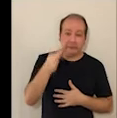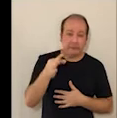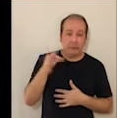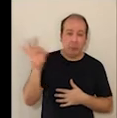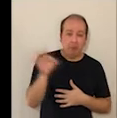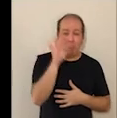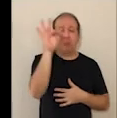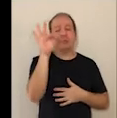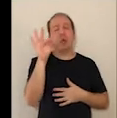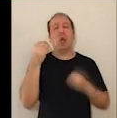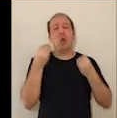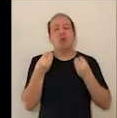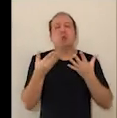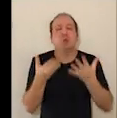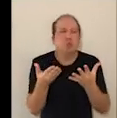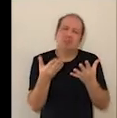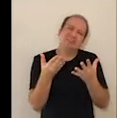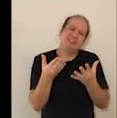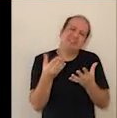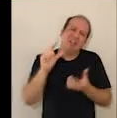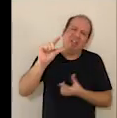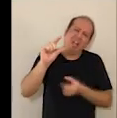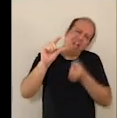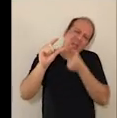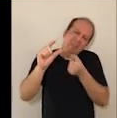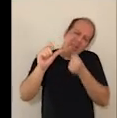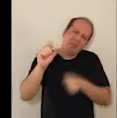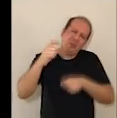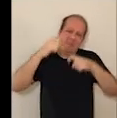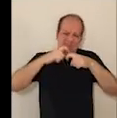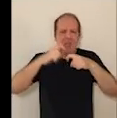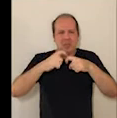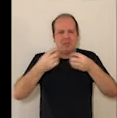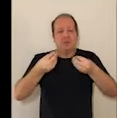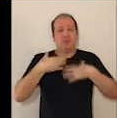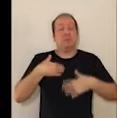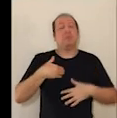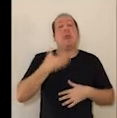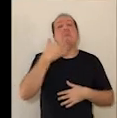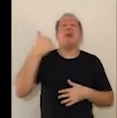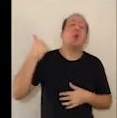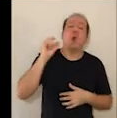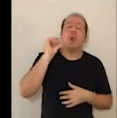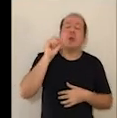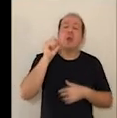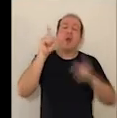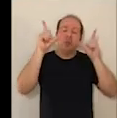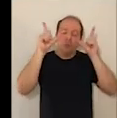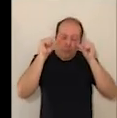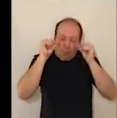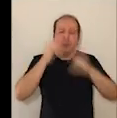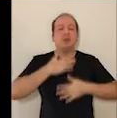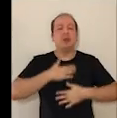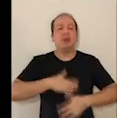mosca. Trouxe um pequeno frasquinho de remédio que o médico me deu, dizendo que não há nada melhor para um sono